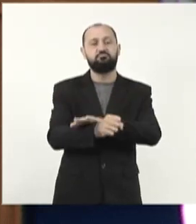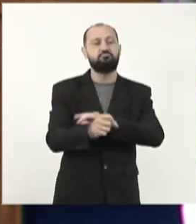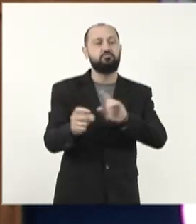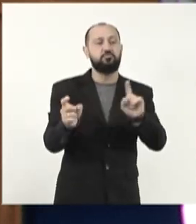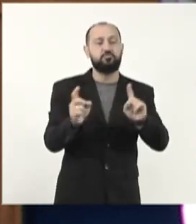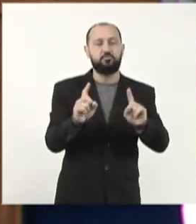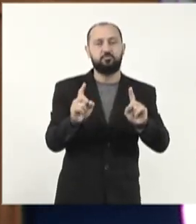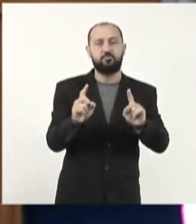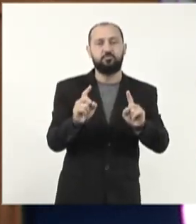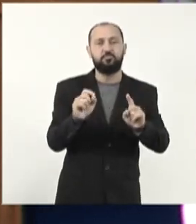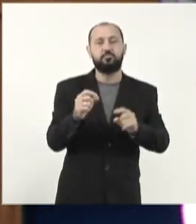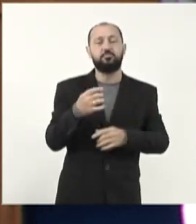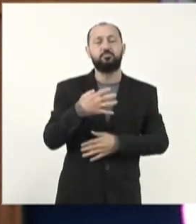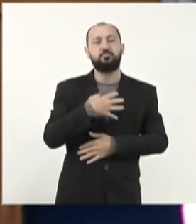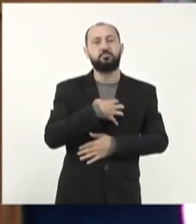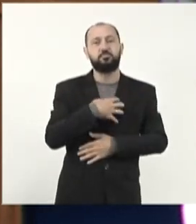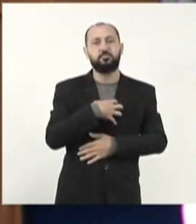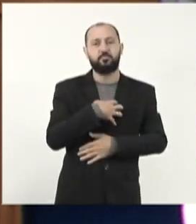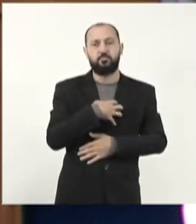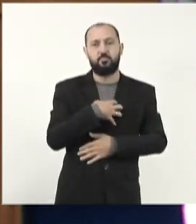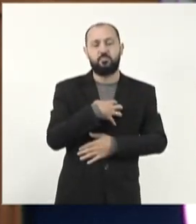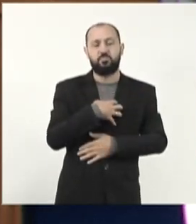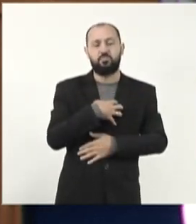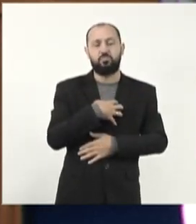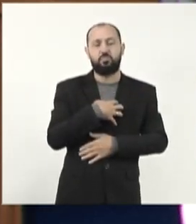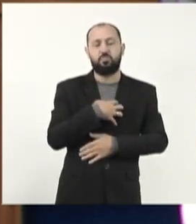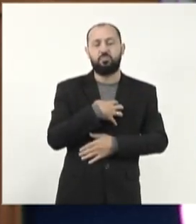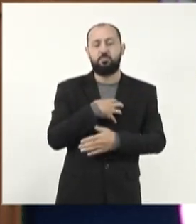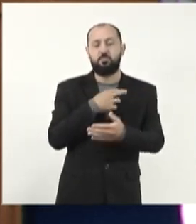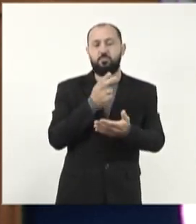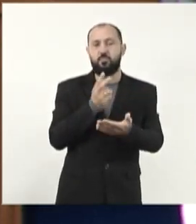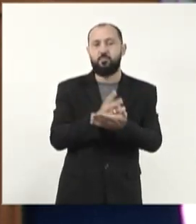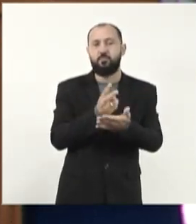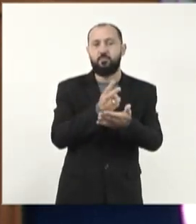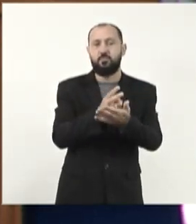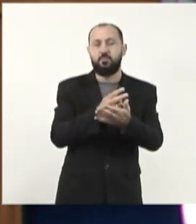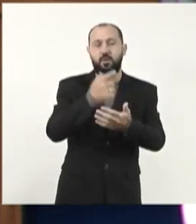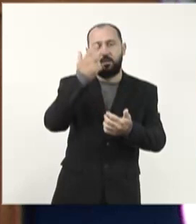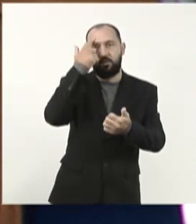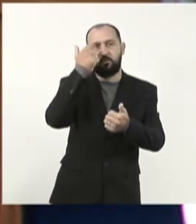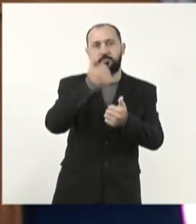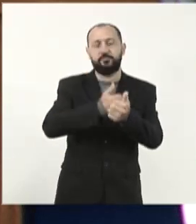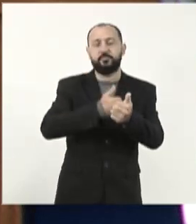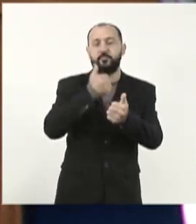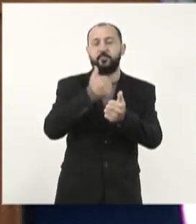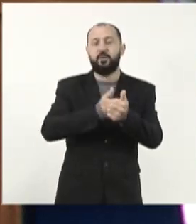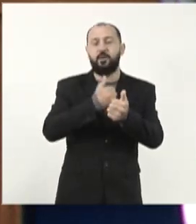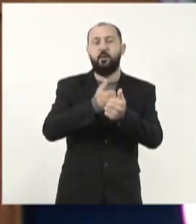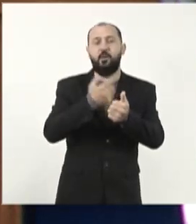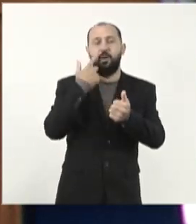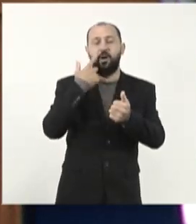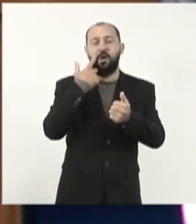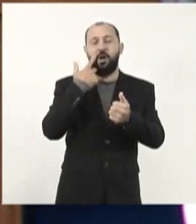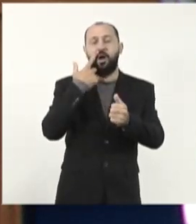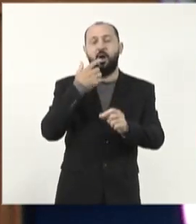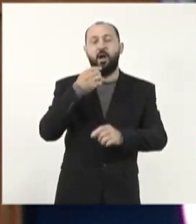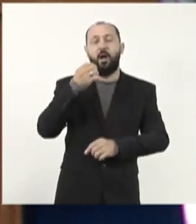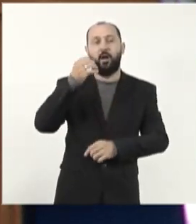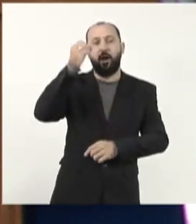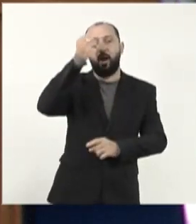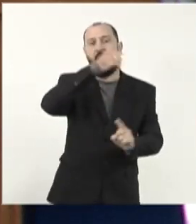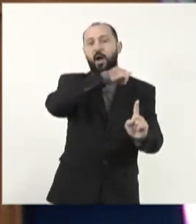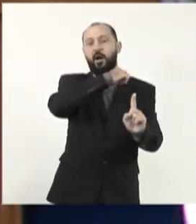né? E o que nos traz sempre a refletir sobre isso é a misoginia, deputado